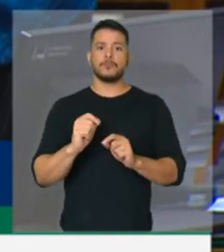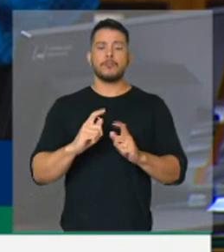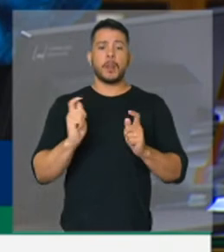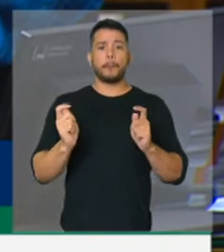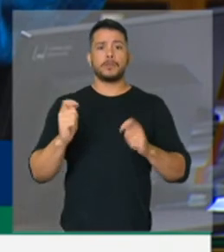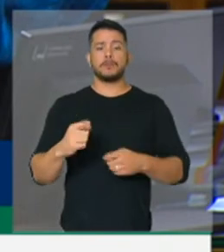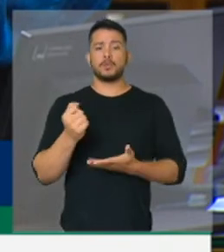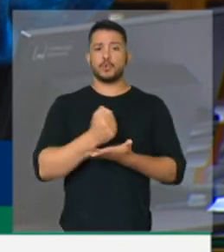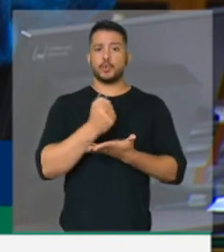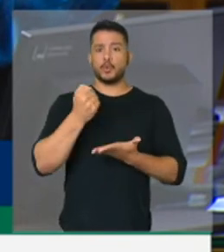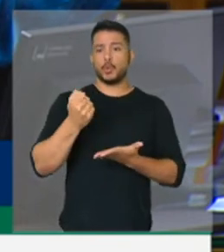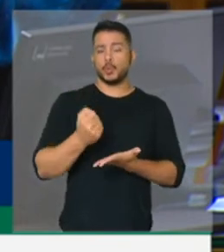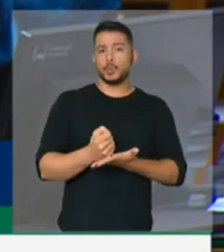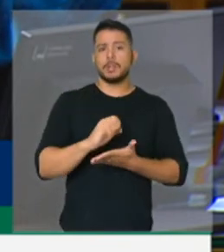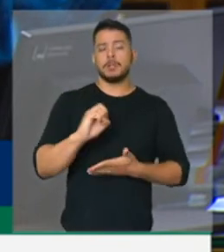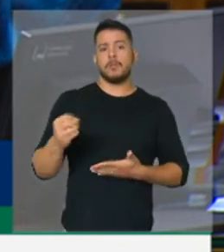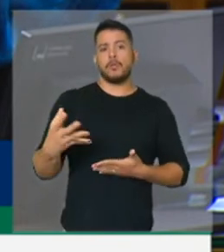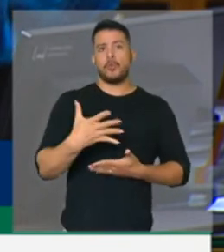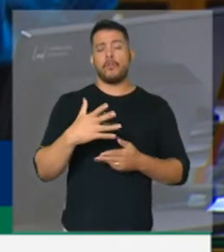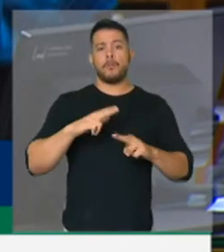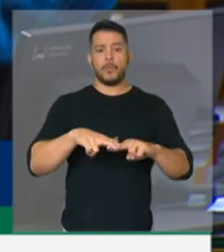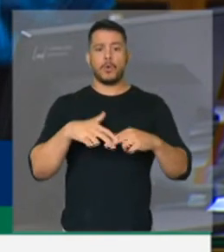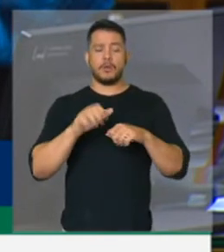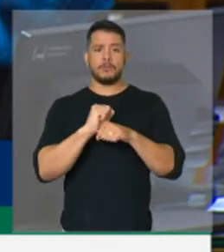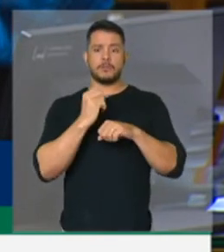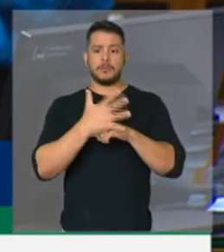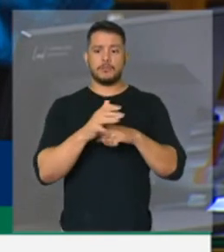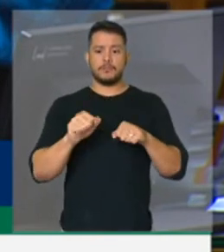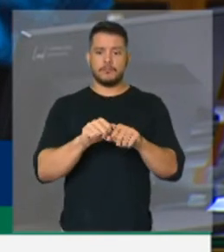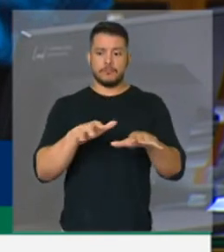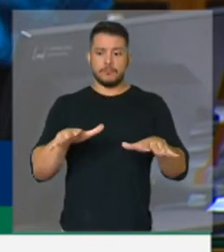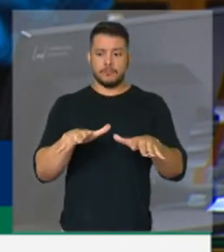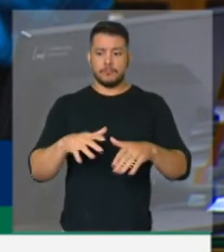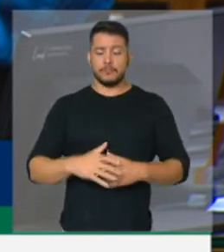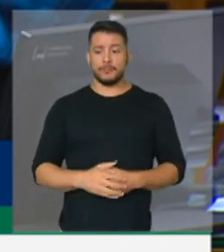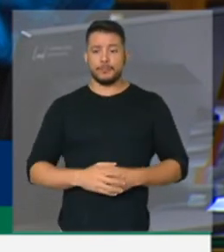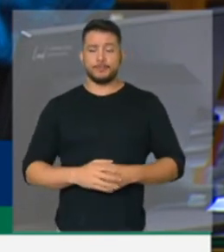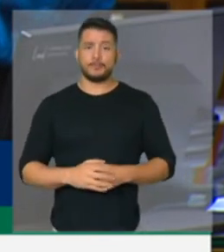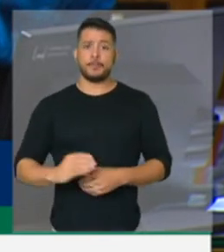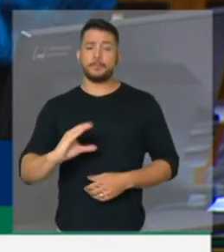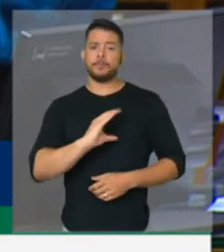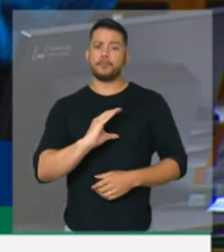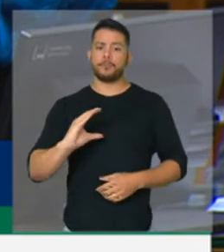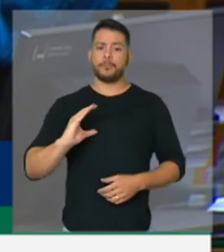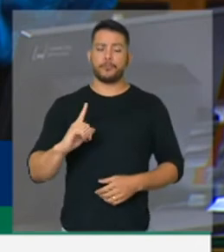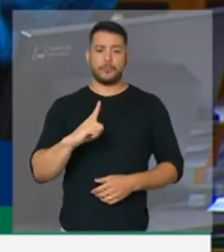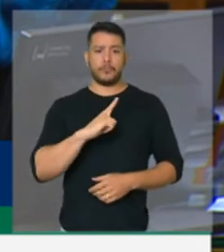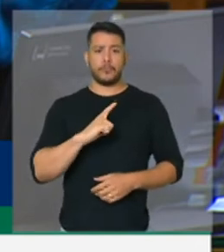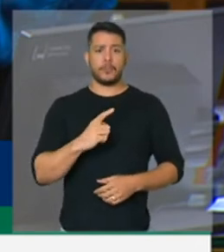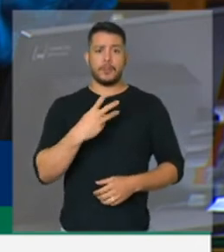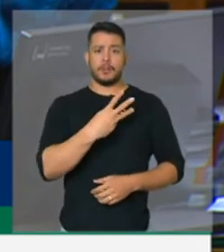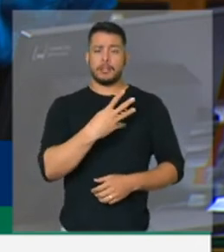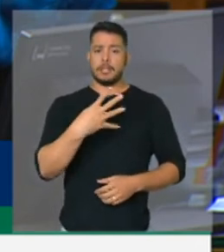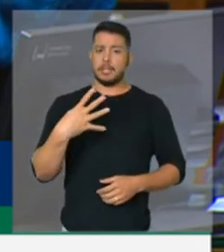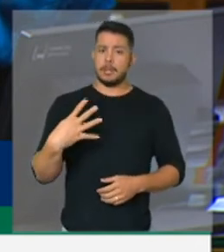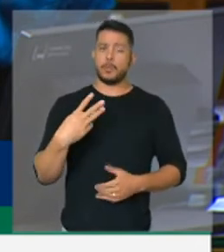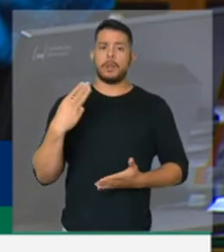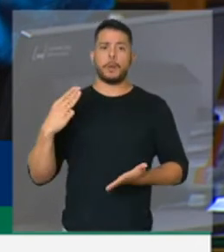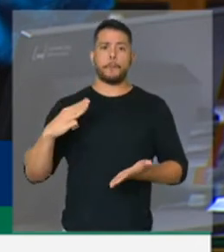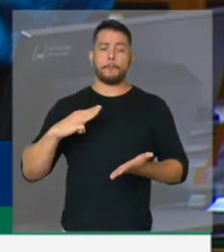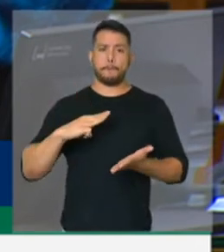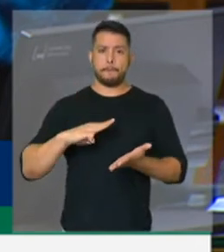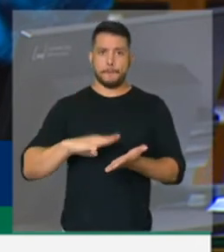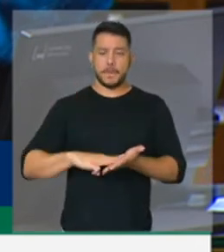nacional decorrente da pandemia internacional e da outras providências. A comissão será composta por 34 membros titulares e de igual número